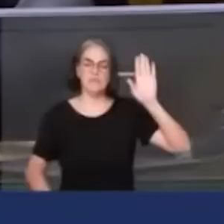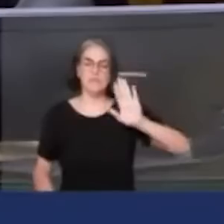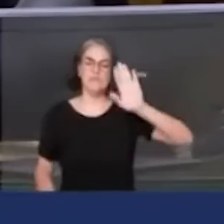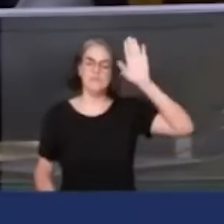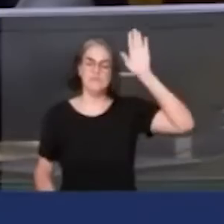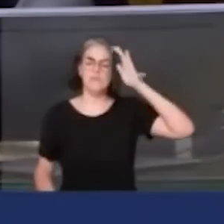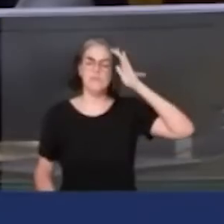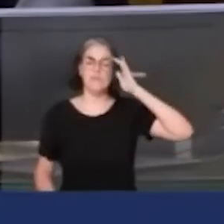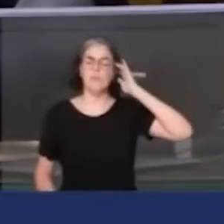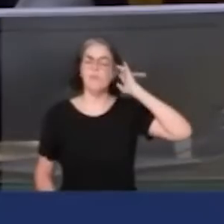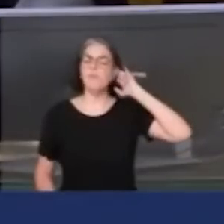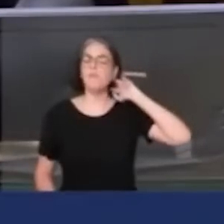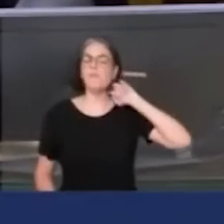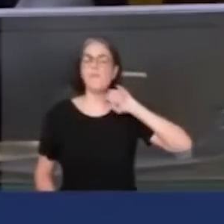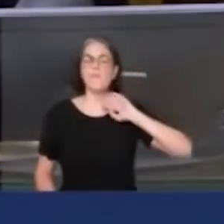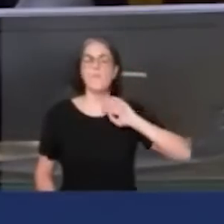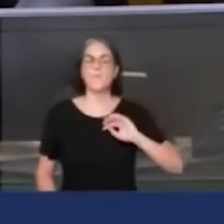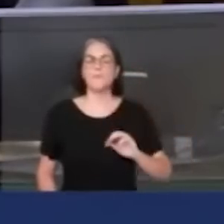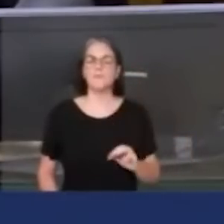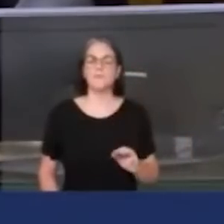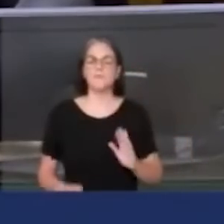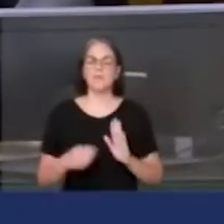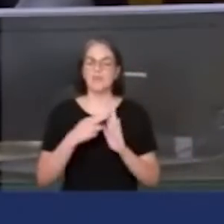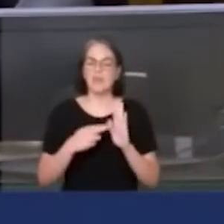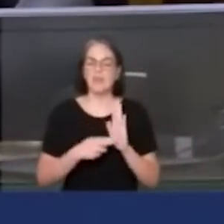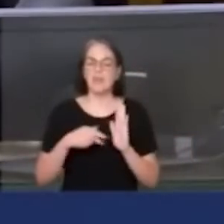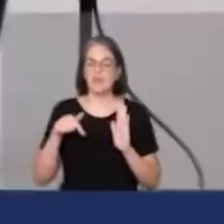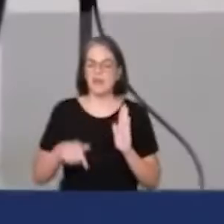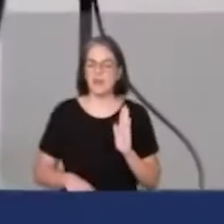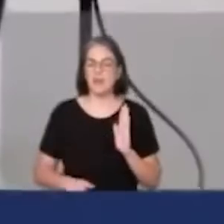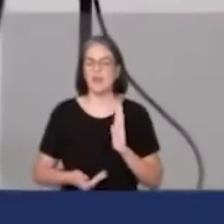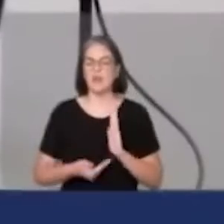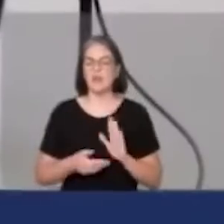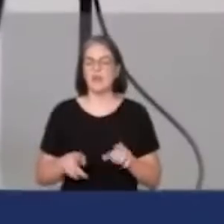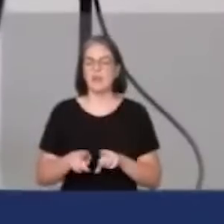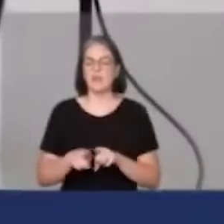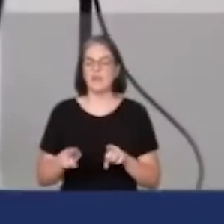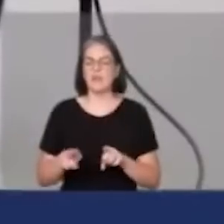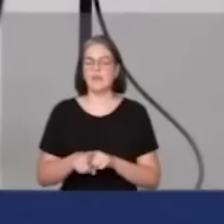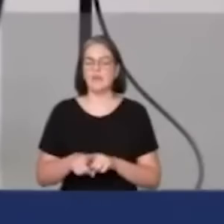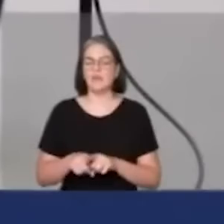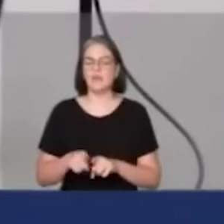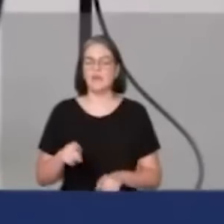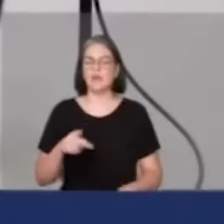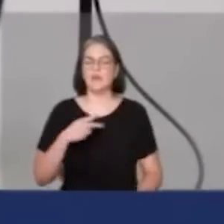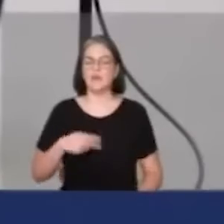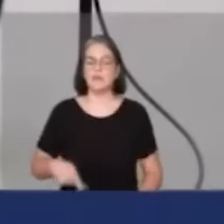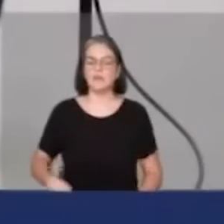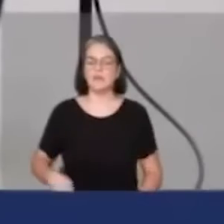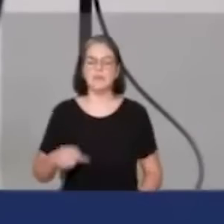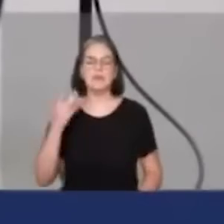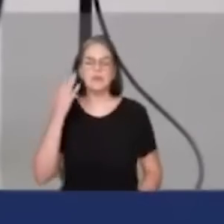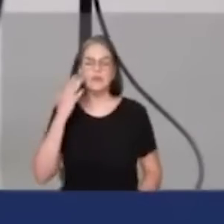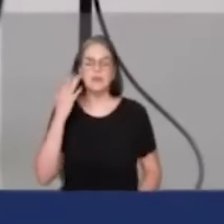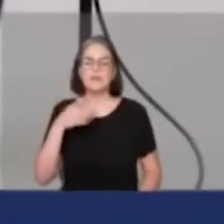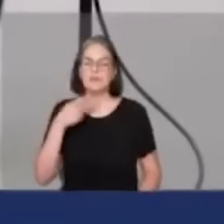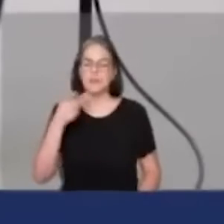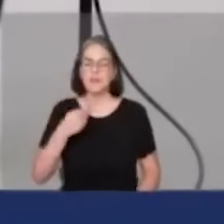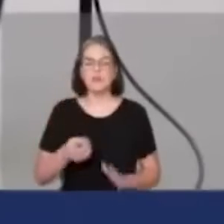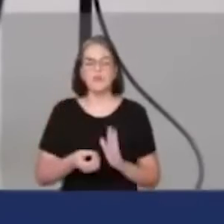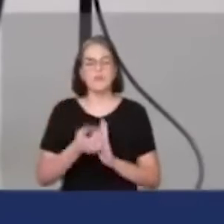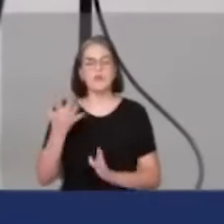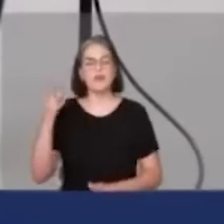casa, e o presidente Arthur Lira, reiteradas vezes, já aqui fez esse apelo, não acolhe